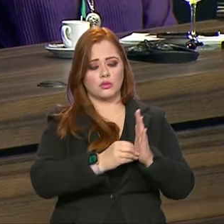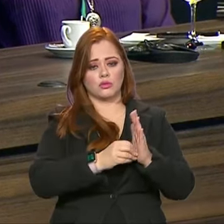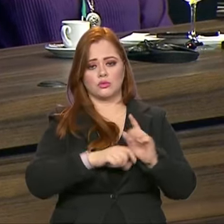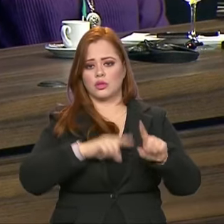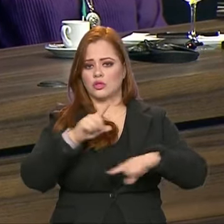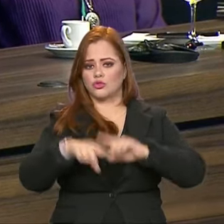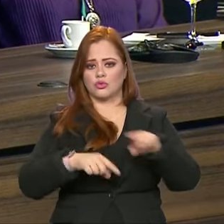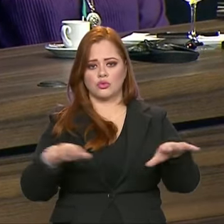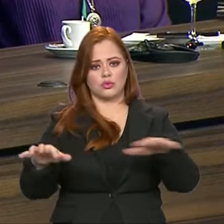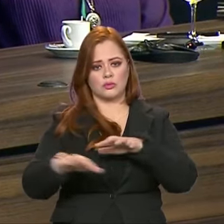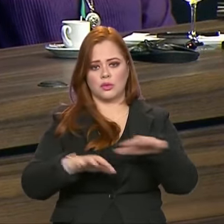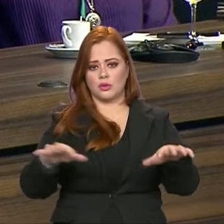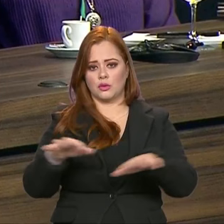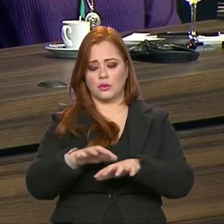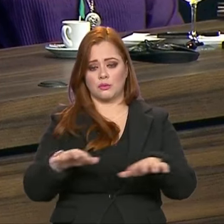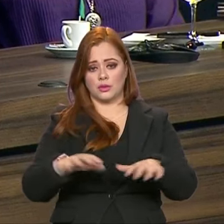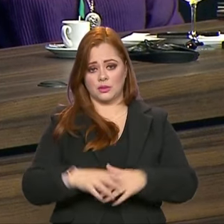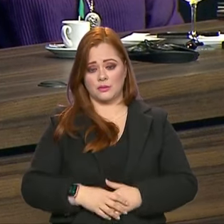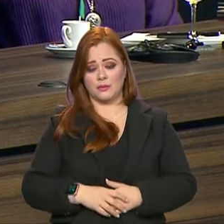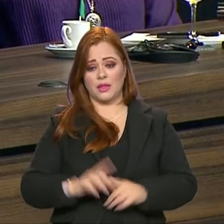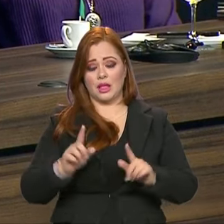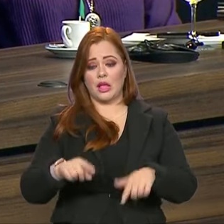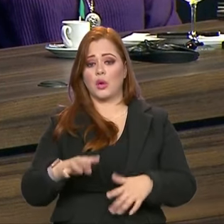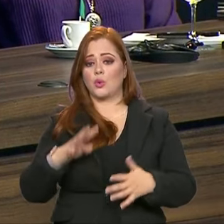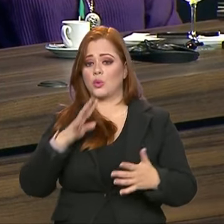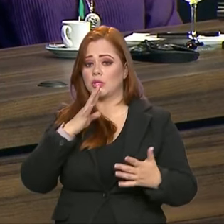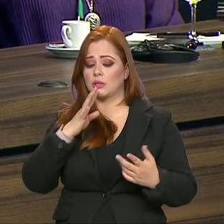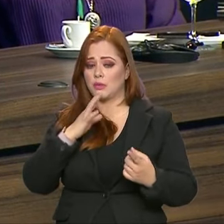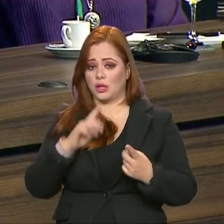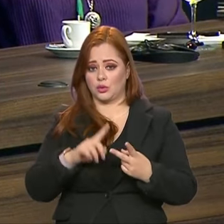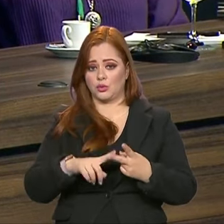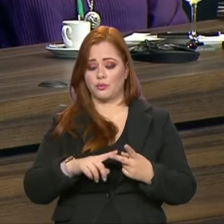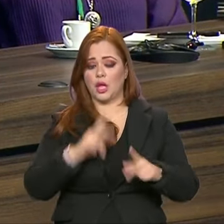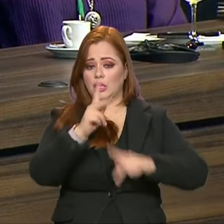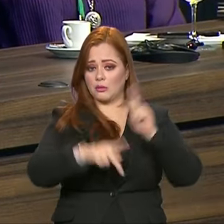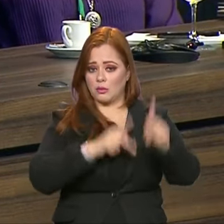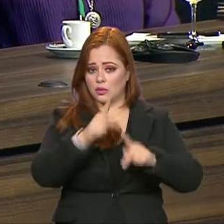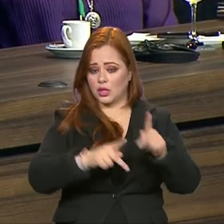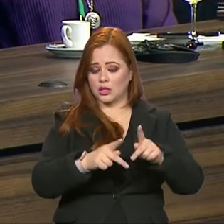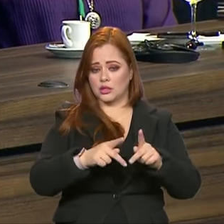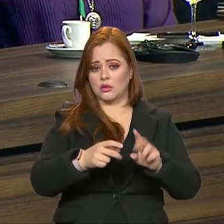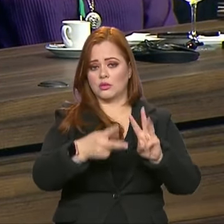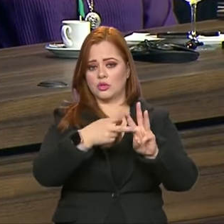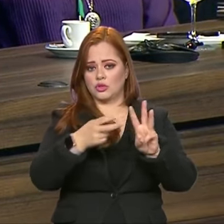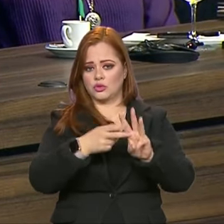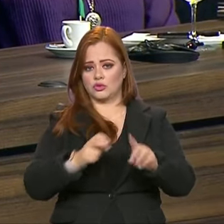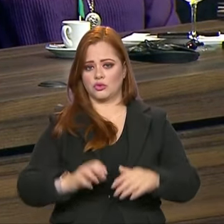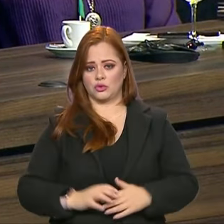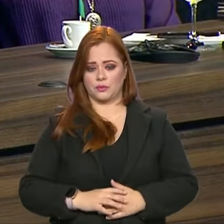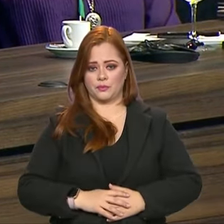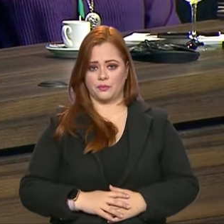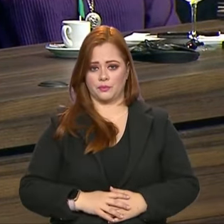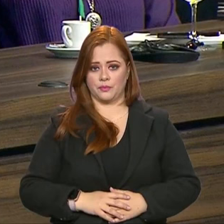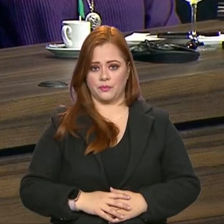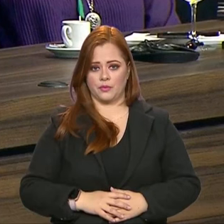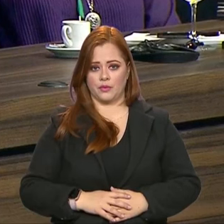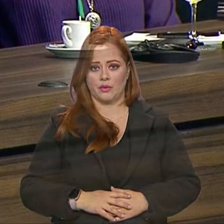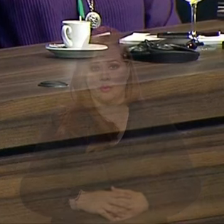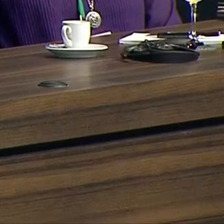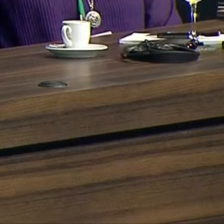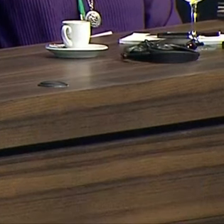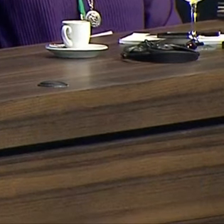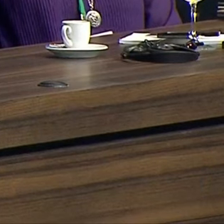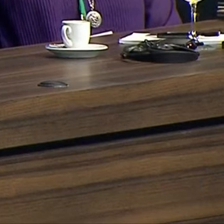outros biomas passa pelo conhecimento dos povos indígenas. Portanto, é